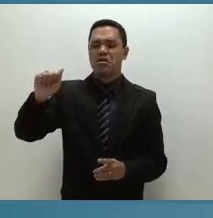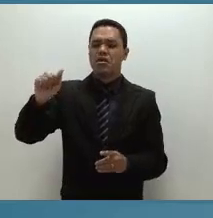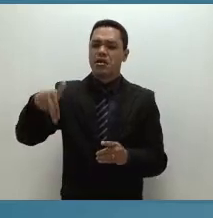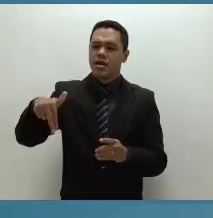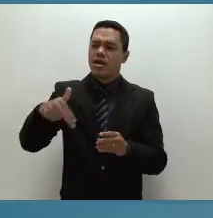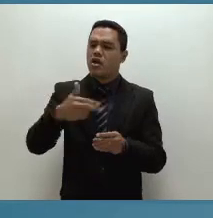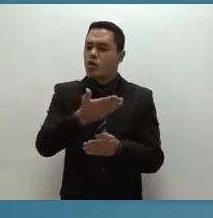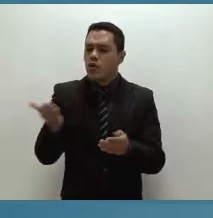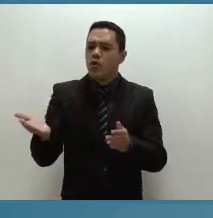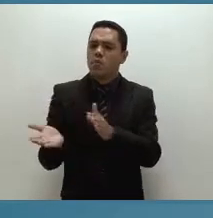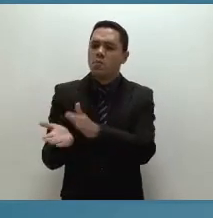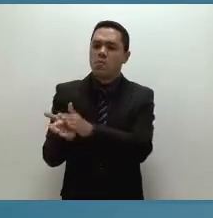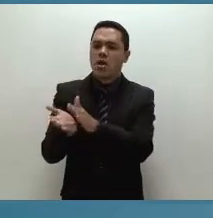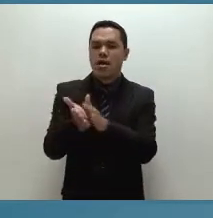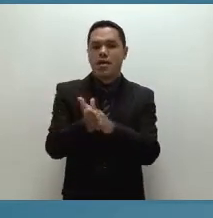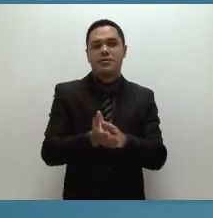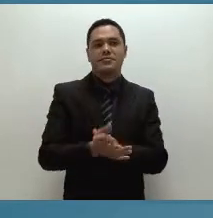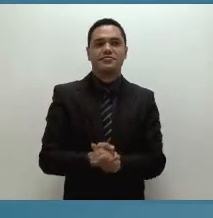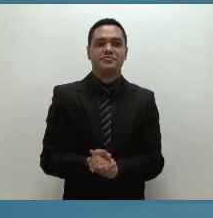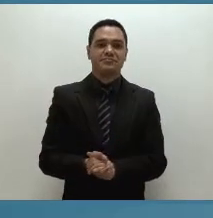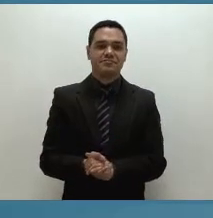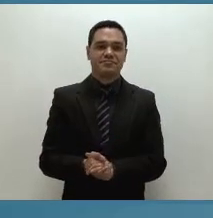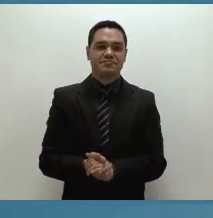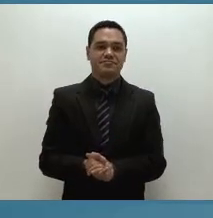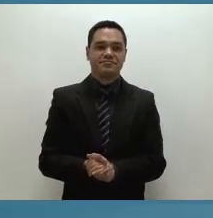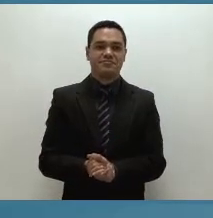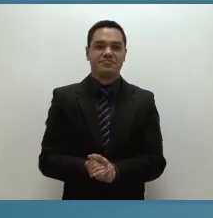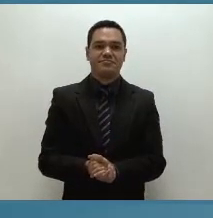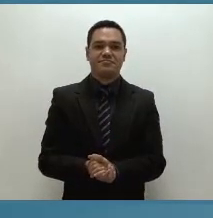Presidente, eu posso me manifestar, presidente? Ou não, desembargadora.